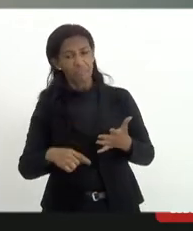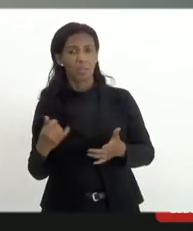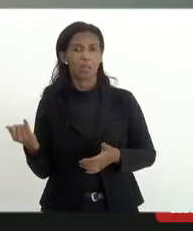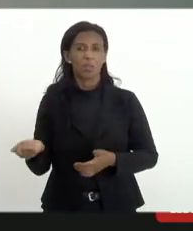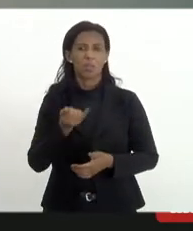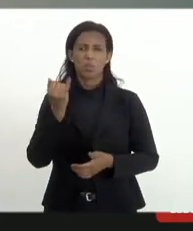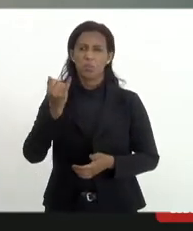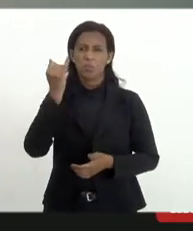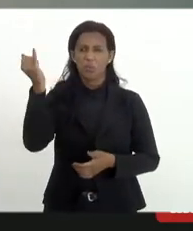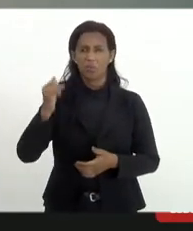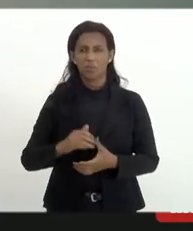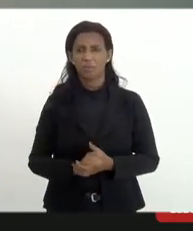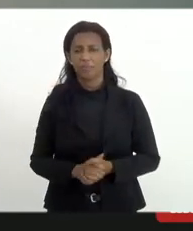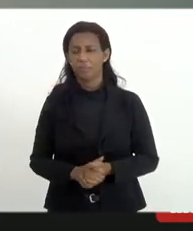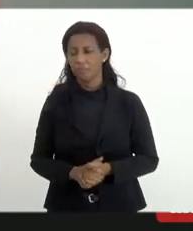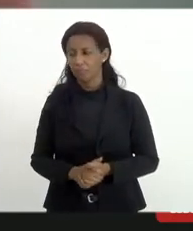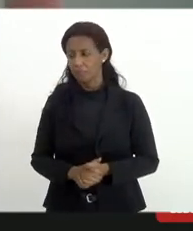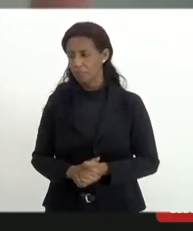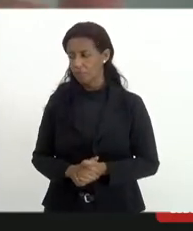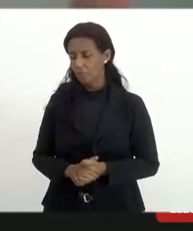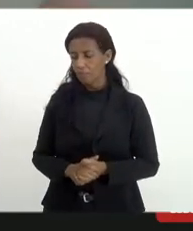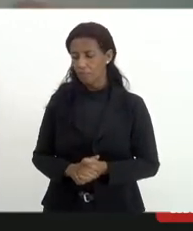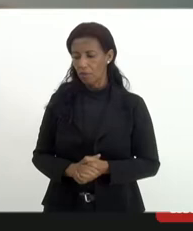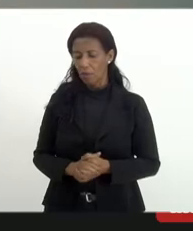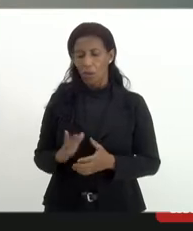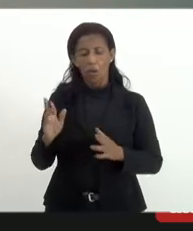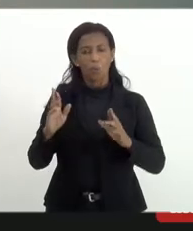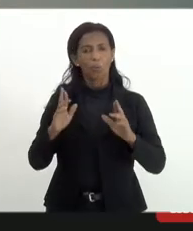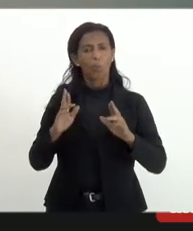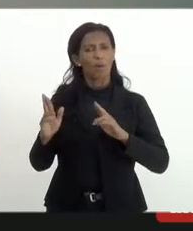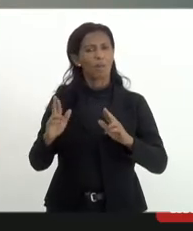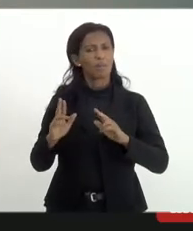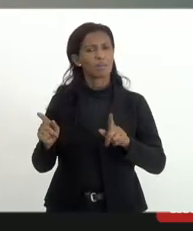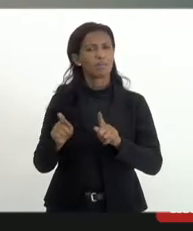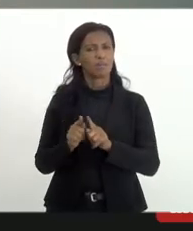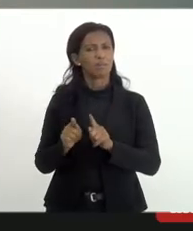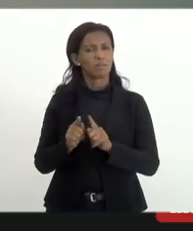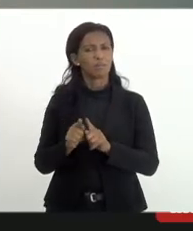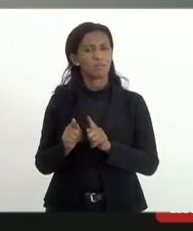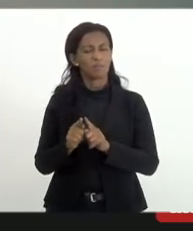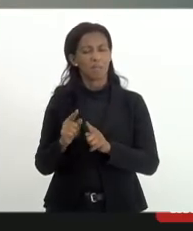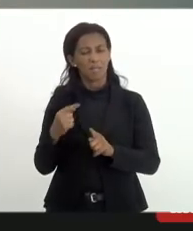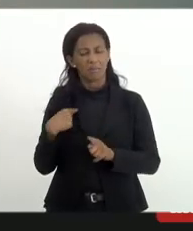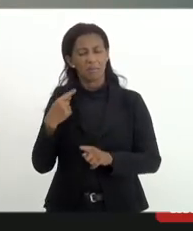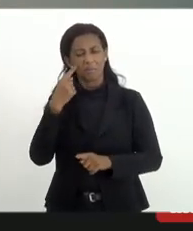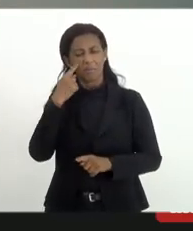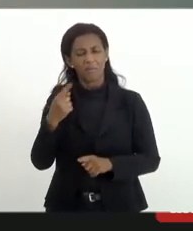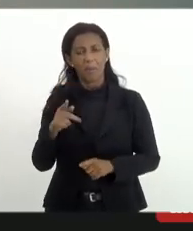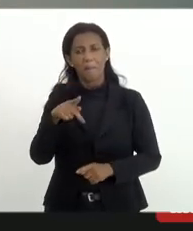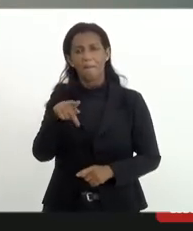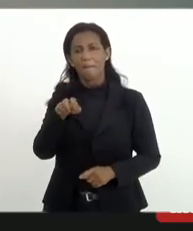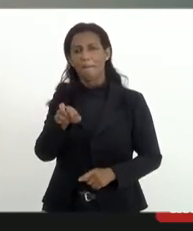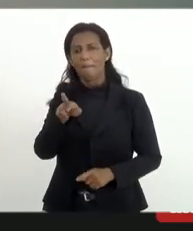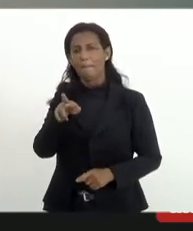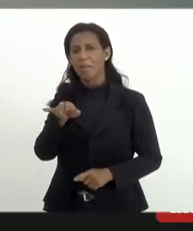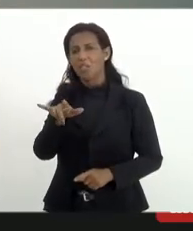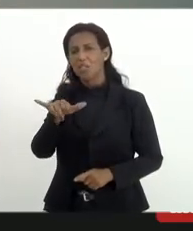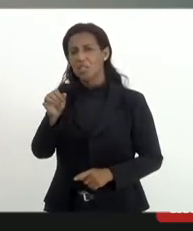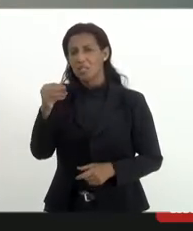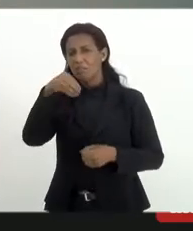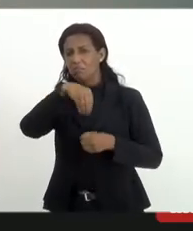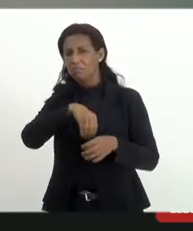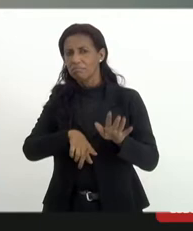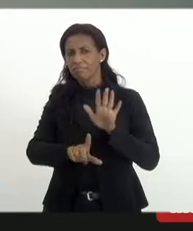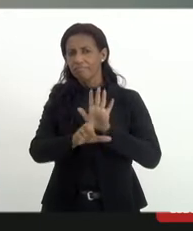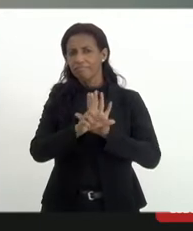muito, muito importantes. Com relação à prescrição, eu também vejo um ponto muito preocupante na legislação,